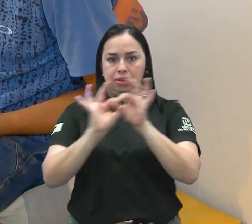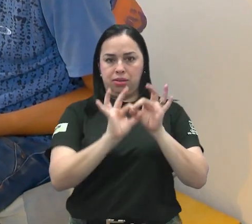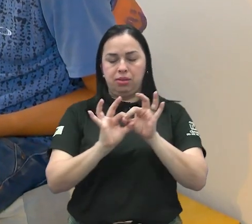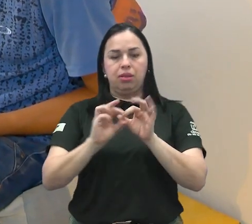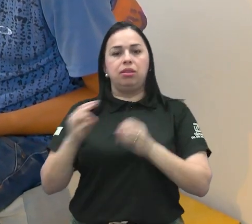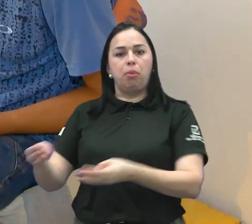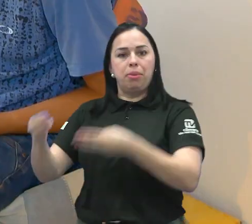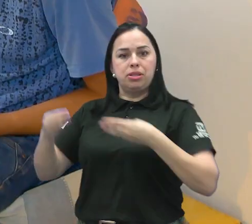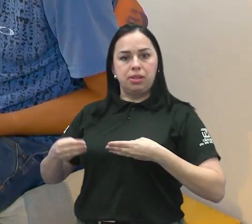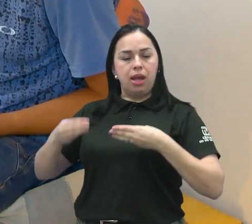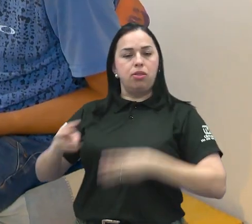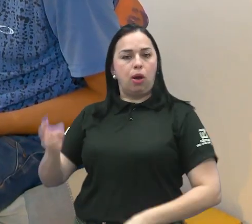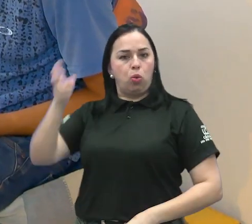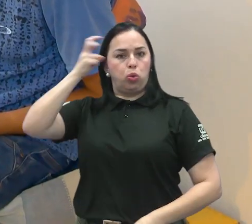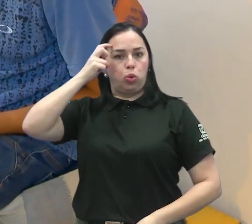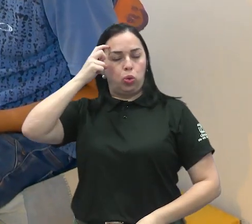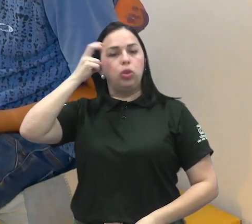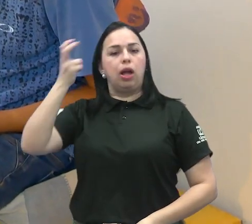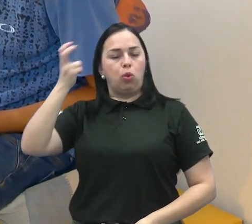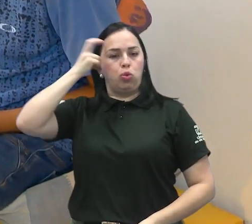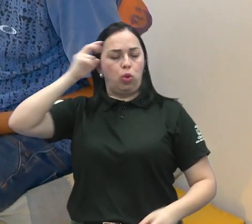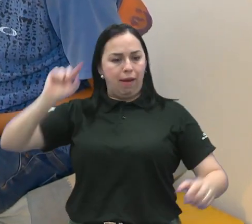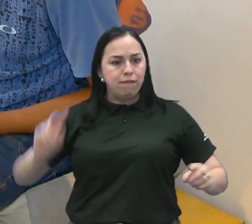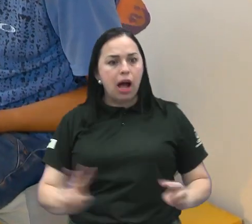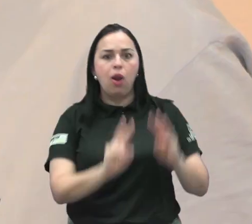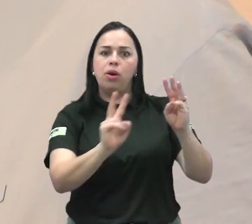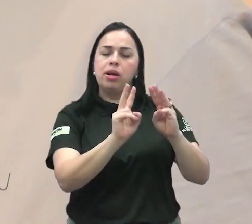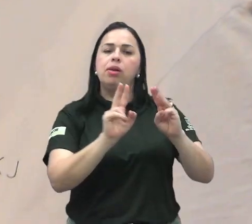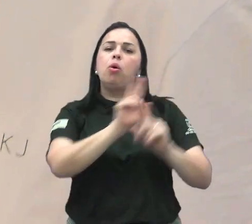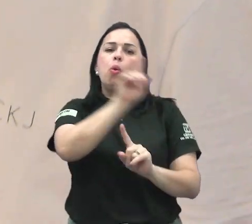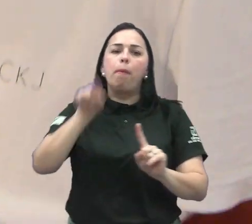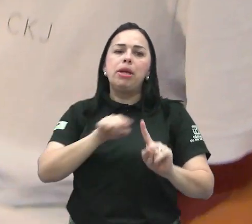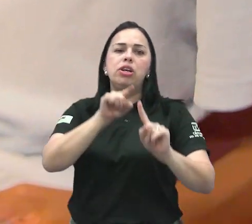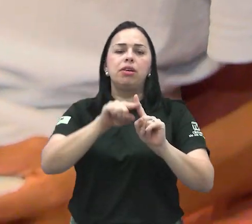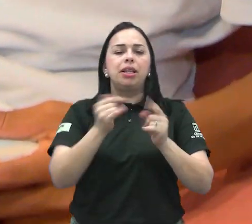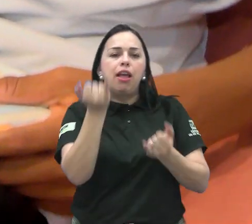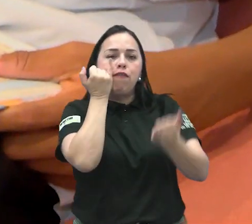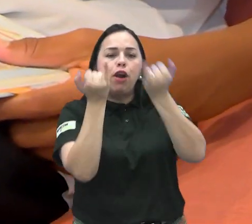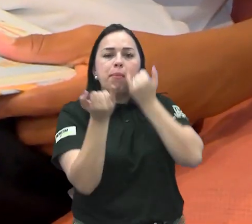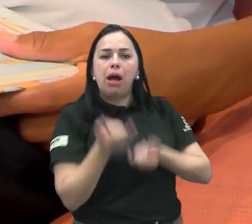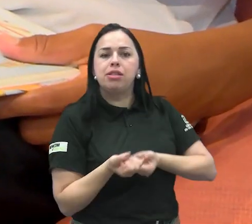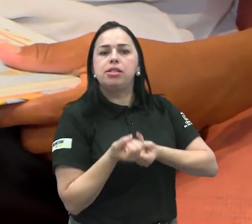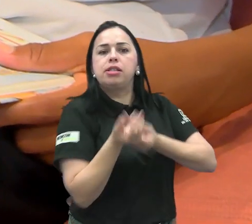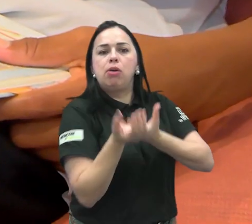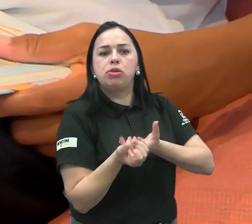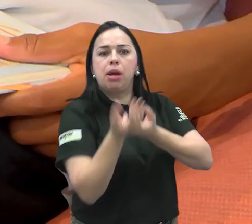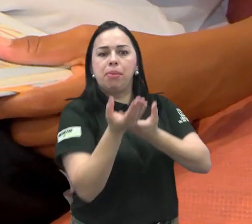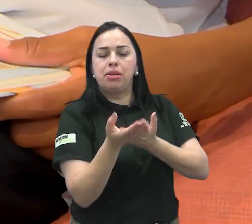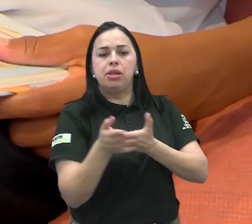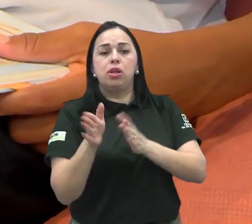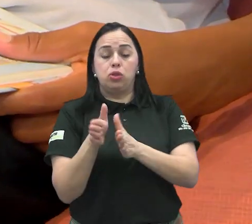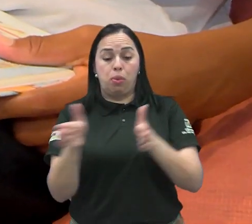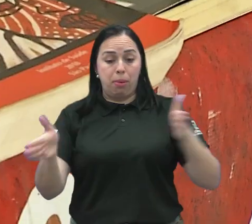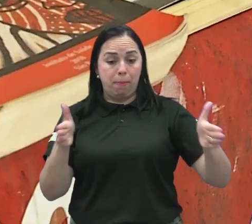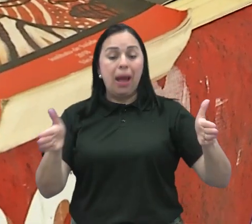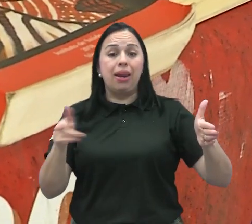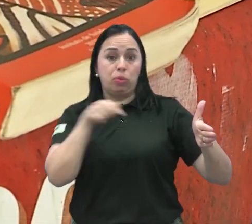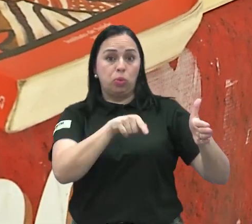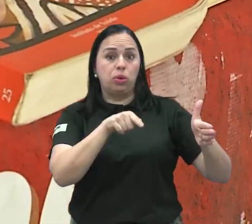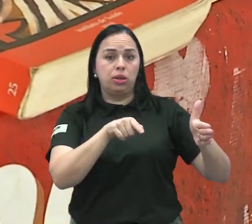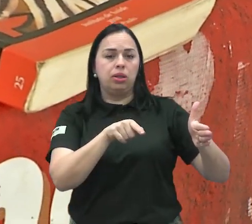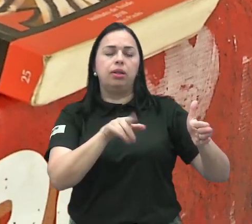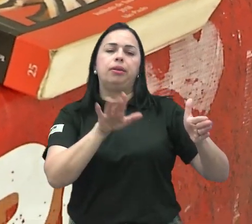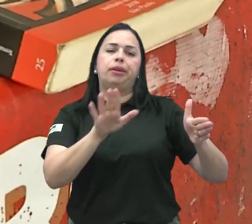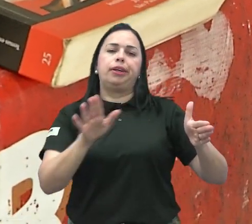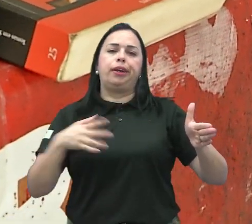afro-brasileiro reconhecido pelo Ministério da Cultura. Aqui, o objetivo é levar informações sobre os efeitos do processo